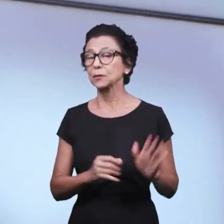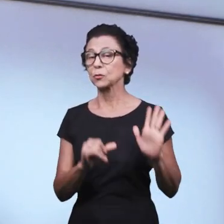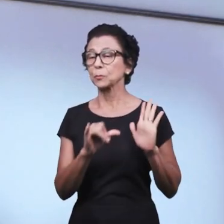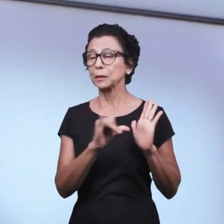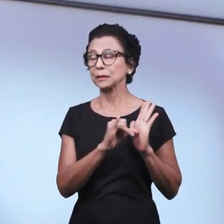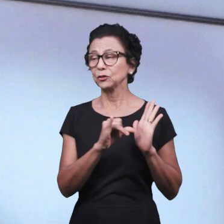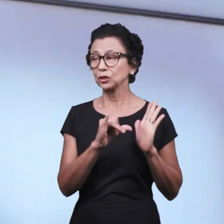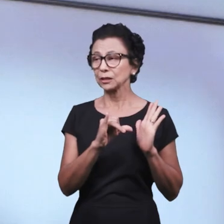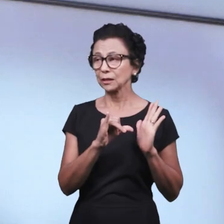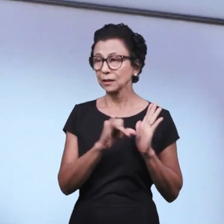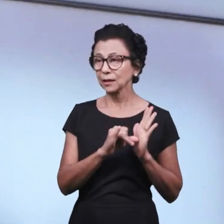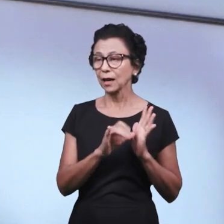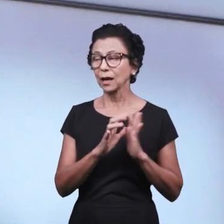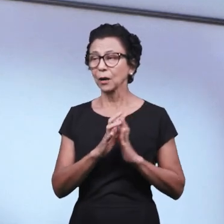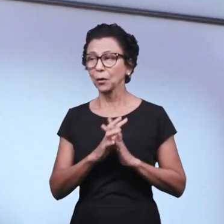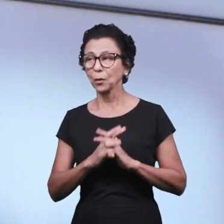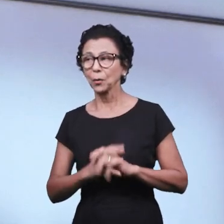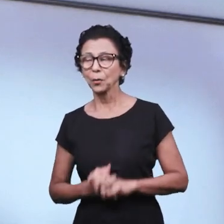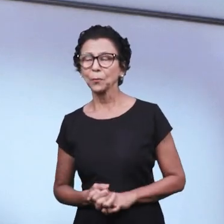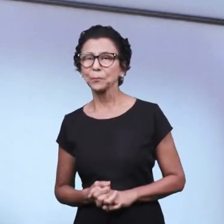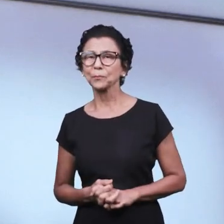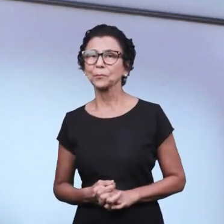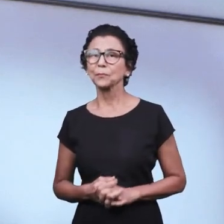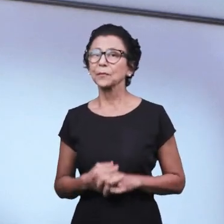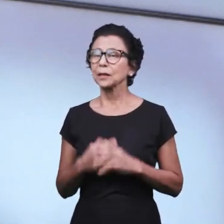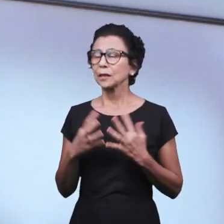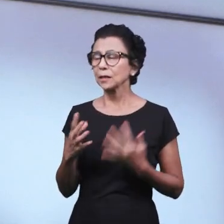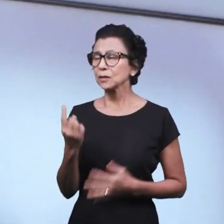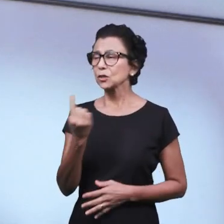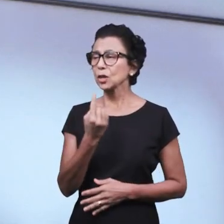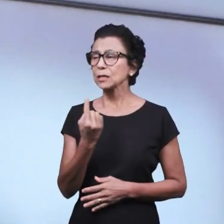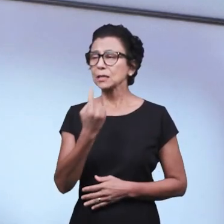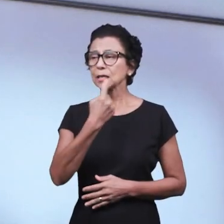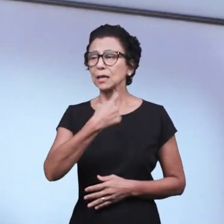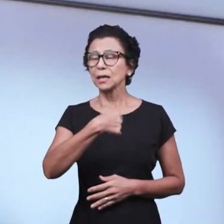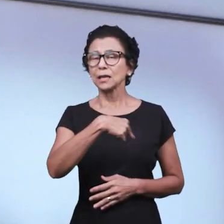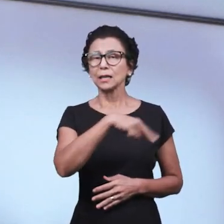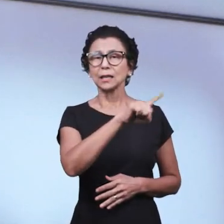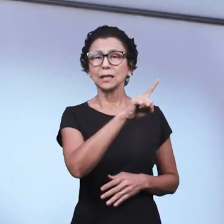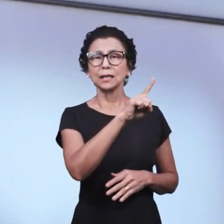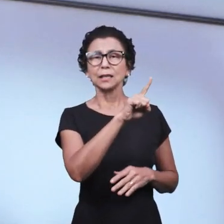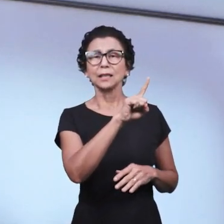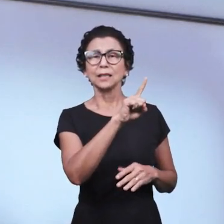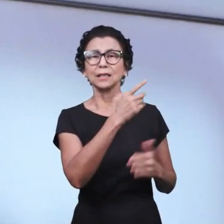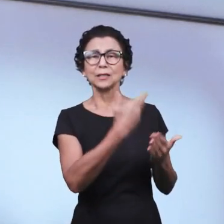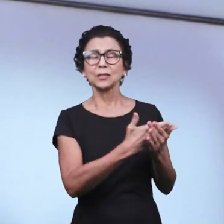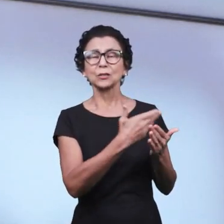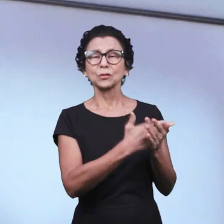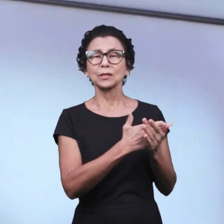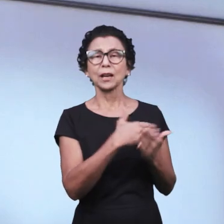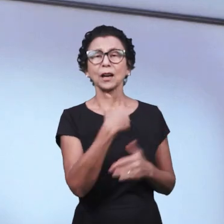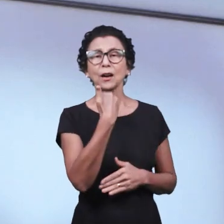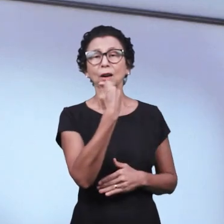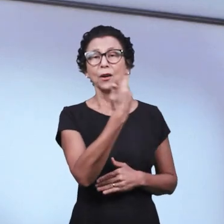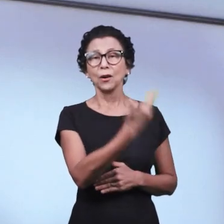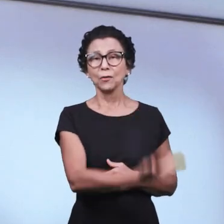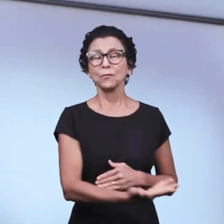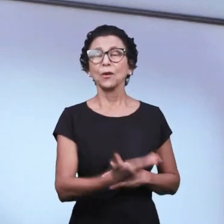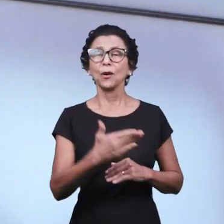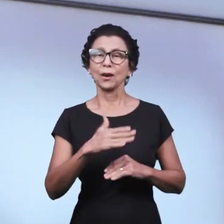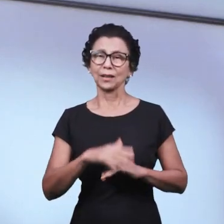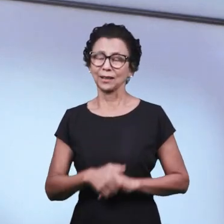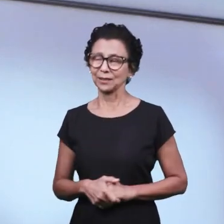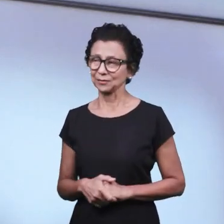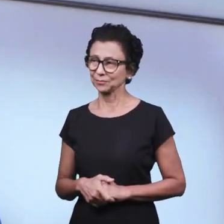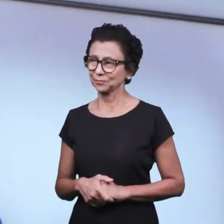ainda no ensino médio, para o exterior sozinha? Fala para nós, Vitória, é possível fazer